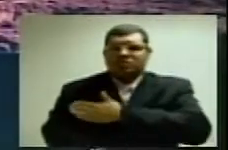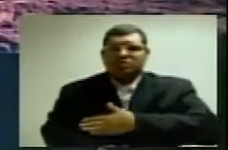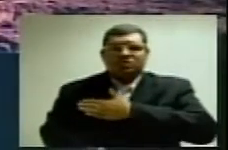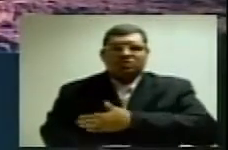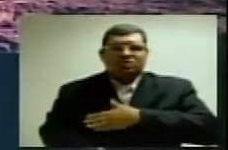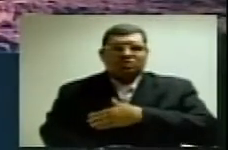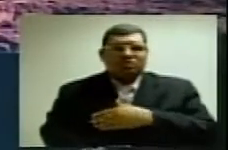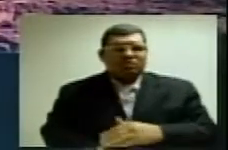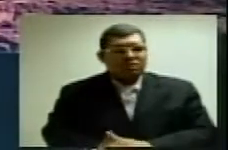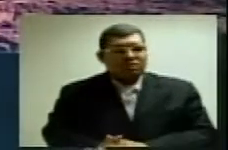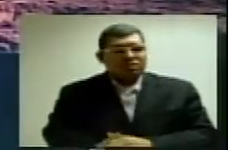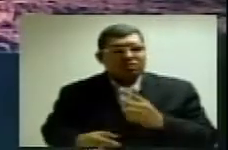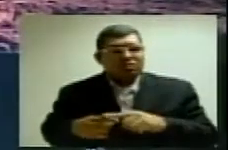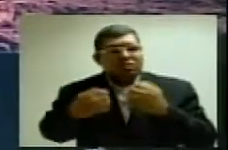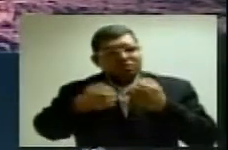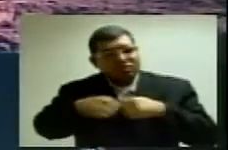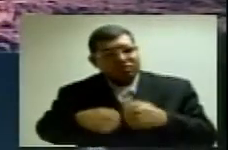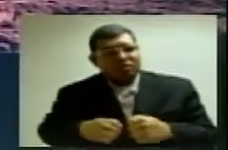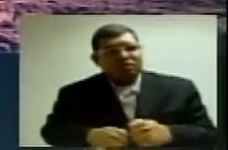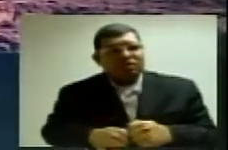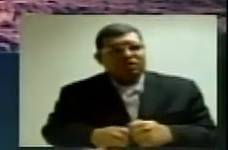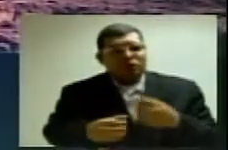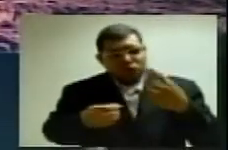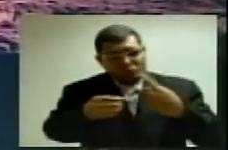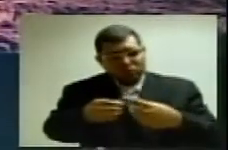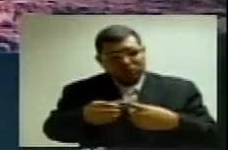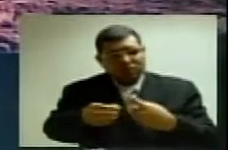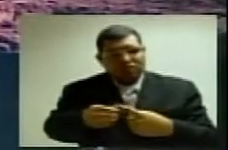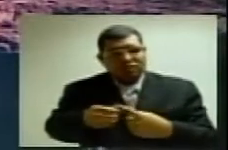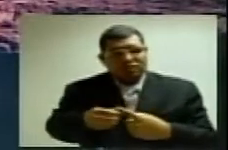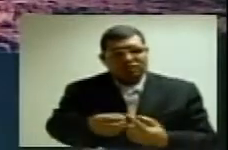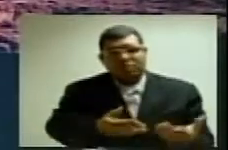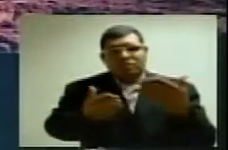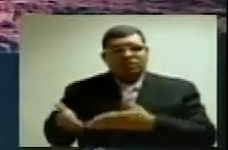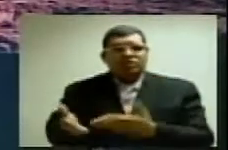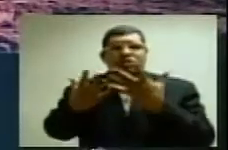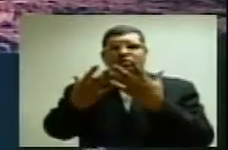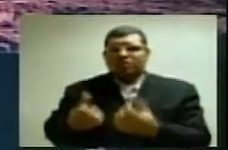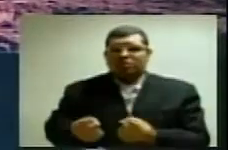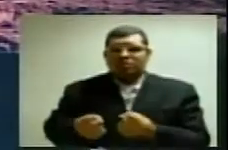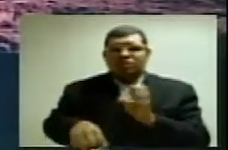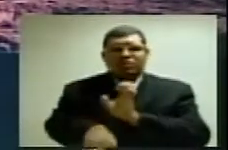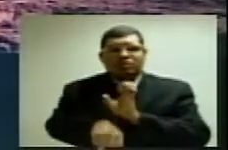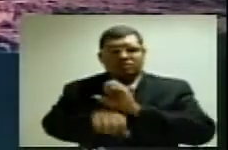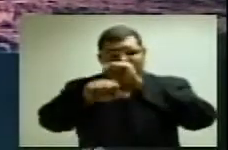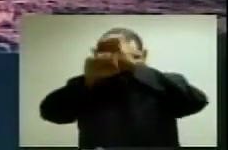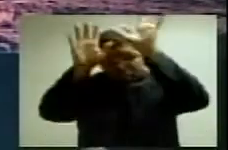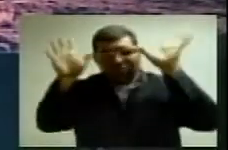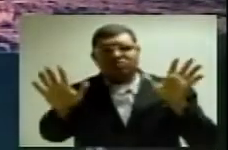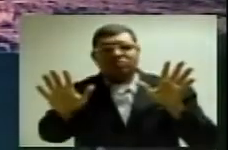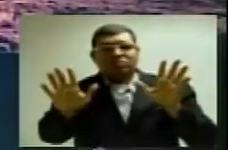ser amazonenses, que preferiam que o município passasse a pertencer ao estado do